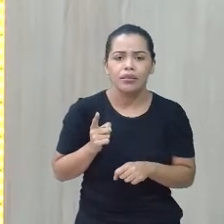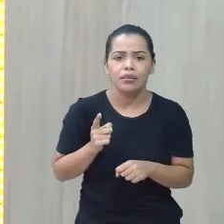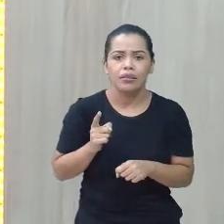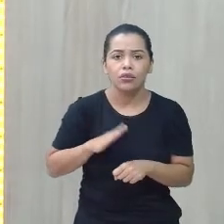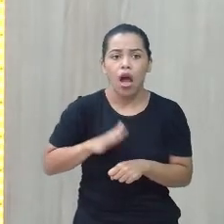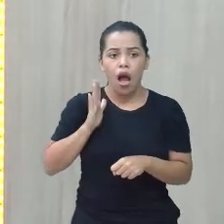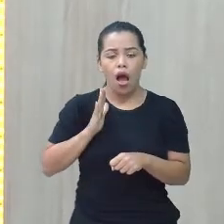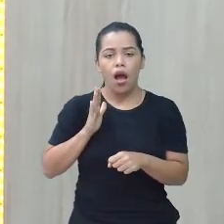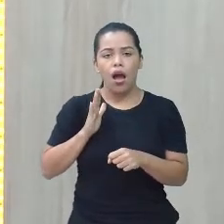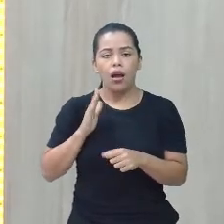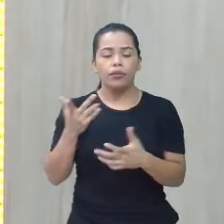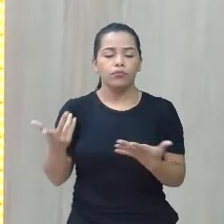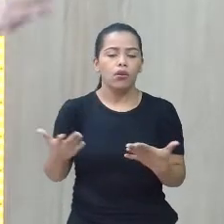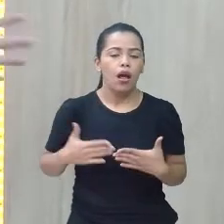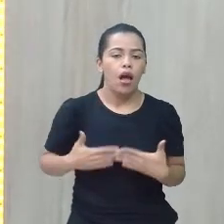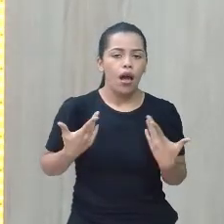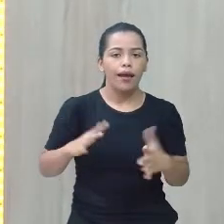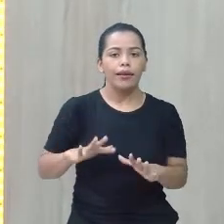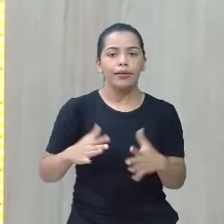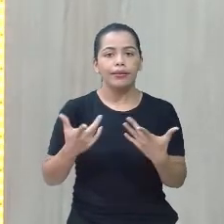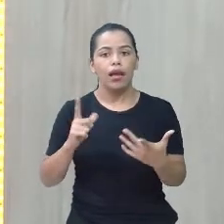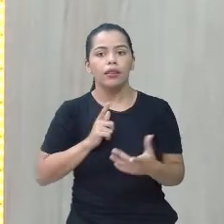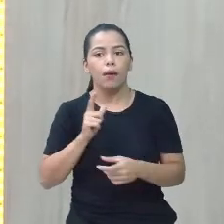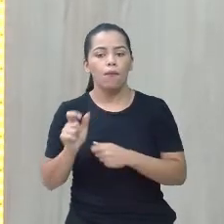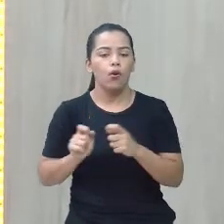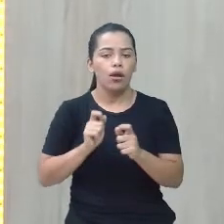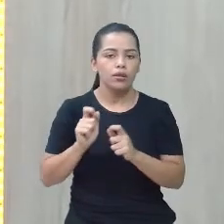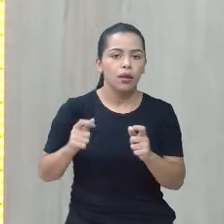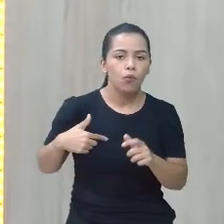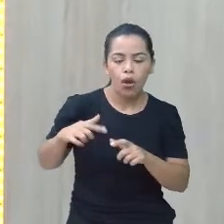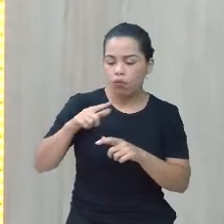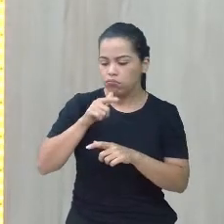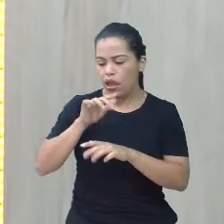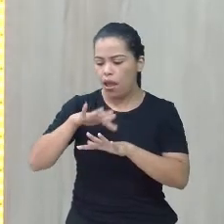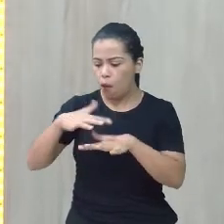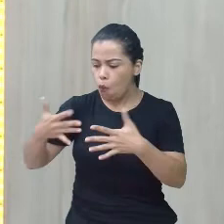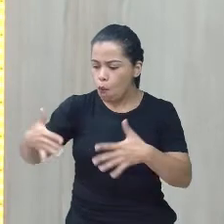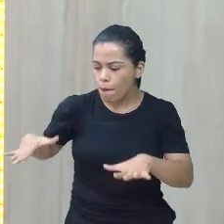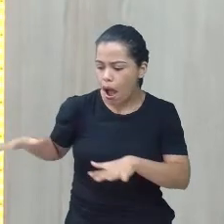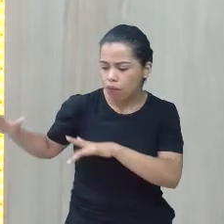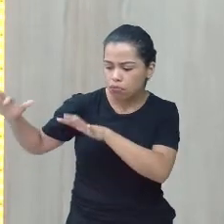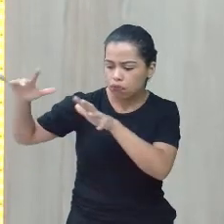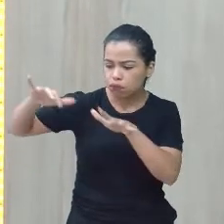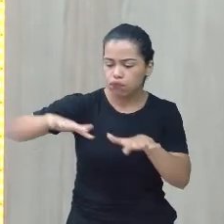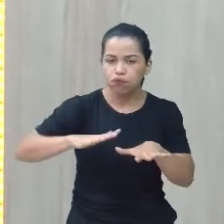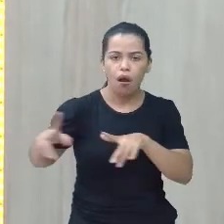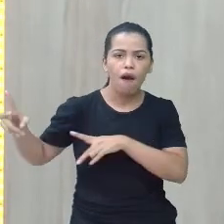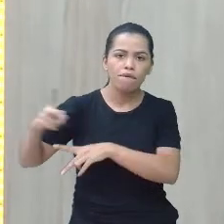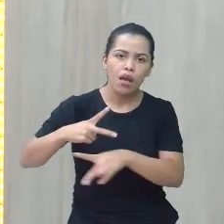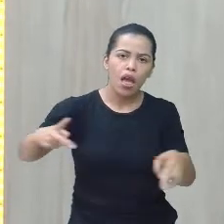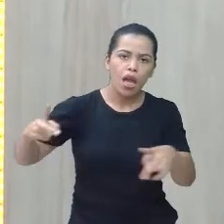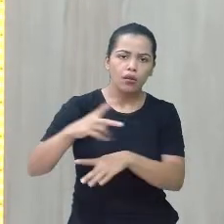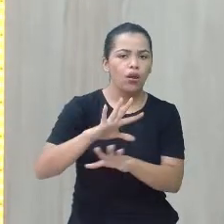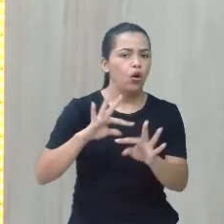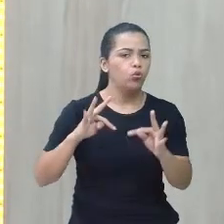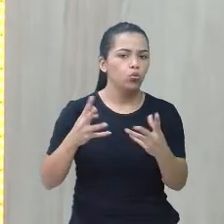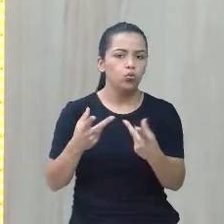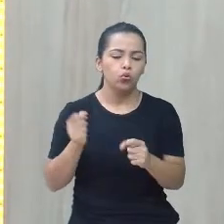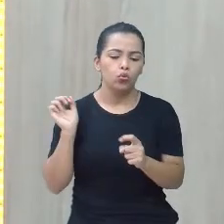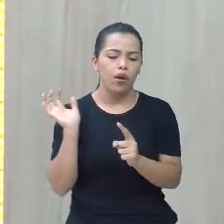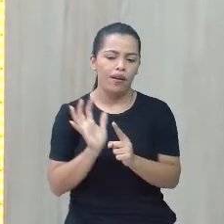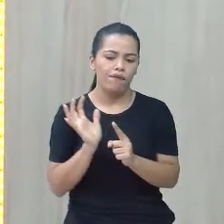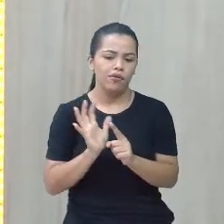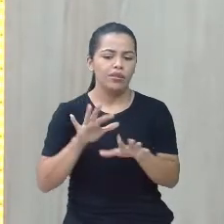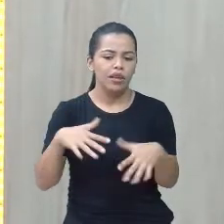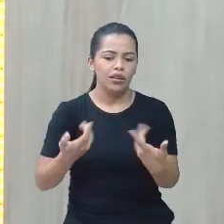de geografia, a frente fria, o mar. Então, nesse contexto, foi muito legal de trazer o estudo de um